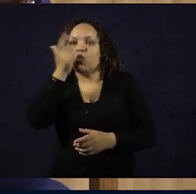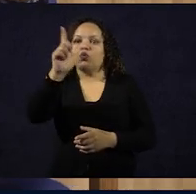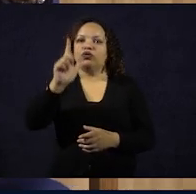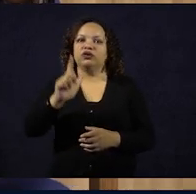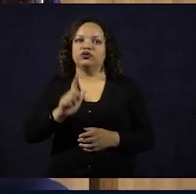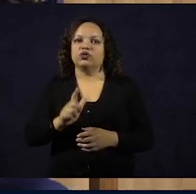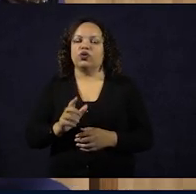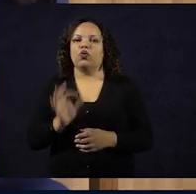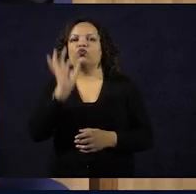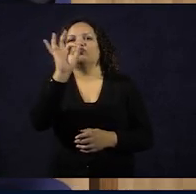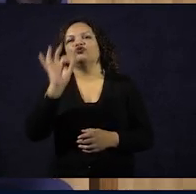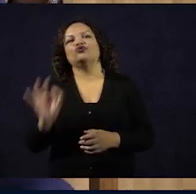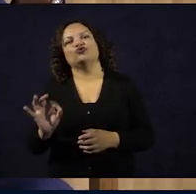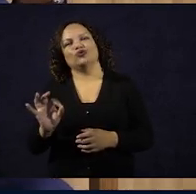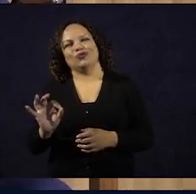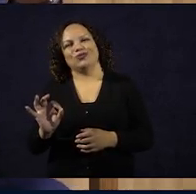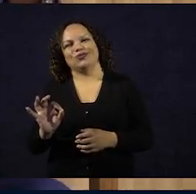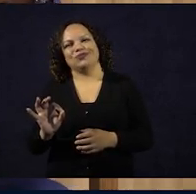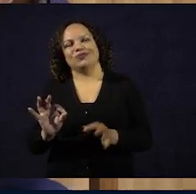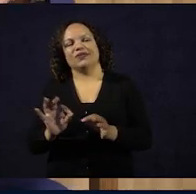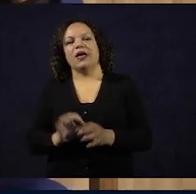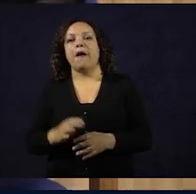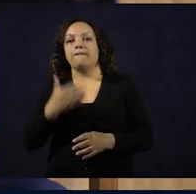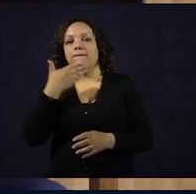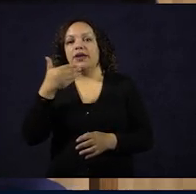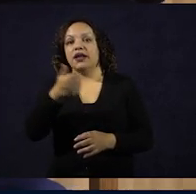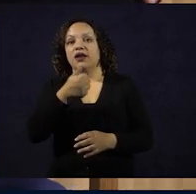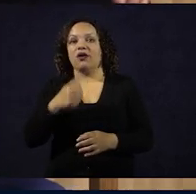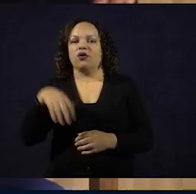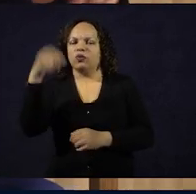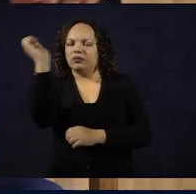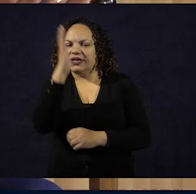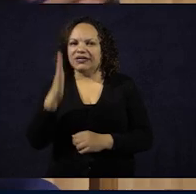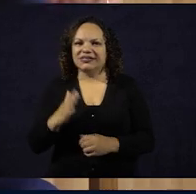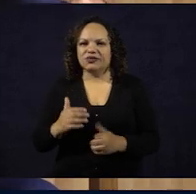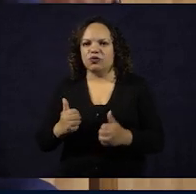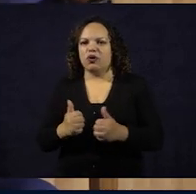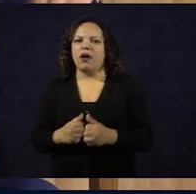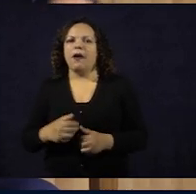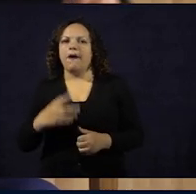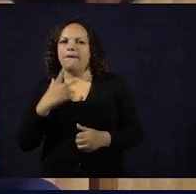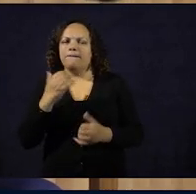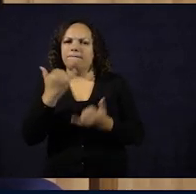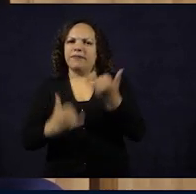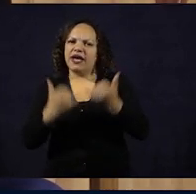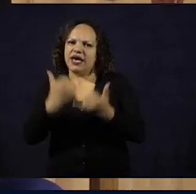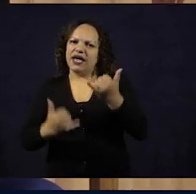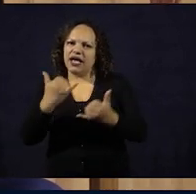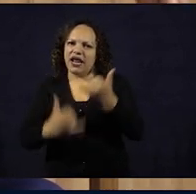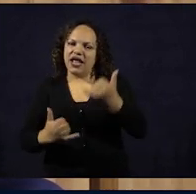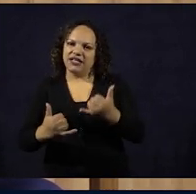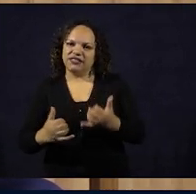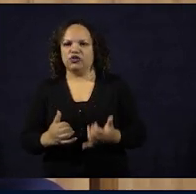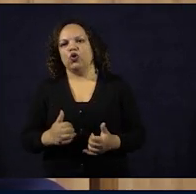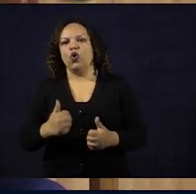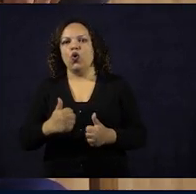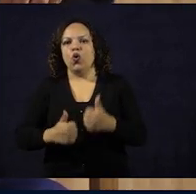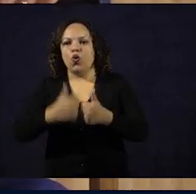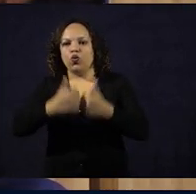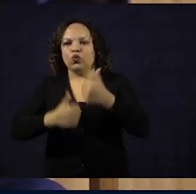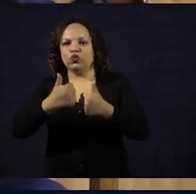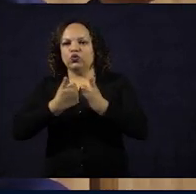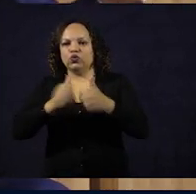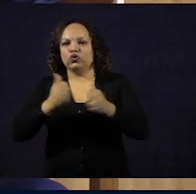esse juros mais civilizados o Brasil é meio que nem um jogo de tabuleiro né De vez em quando você cai numa casa lá volta seis